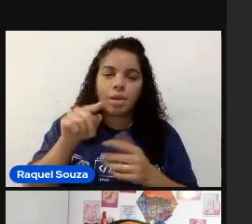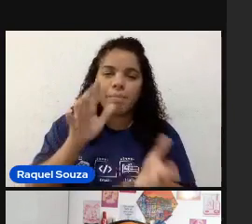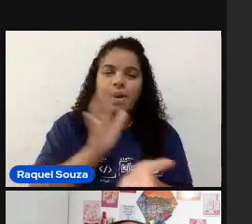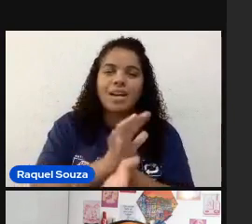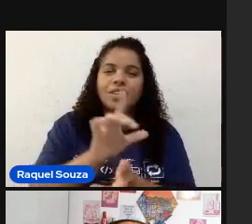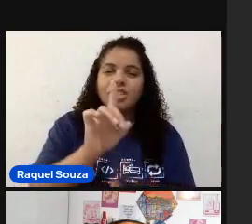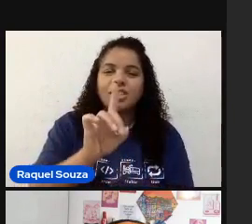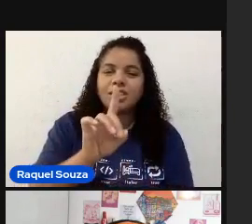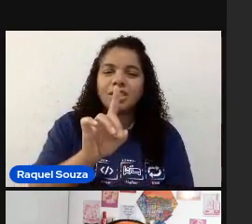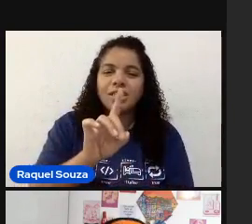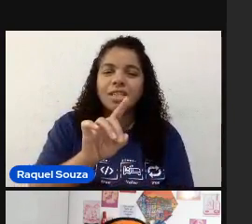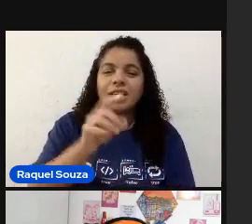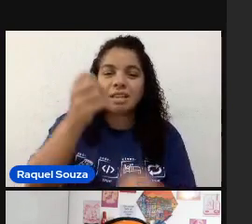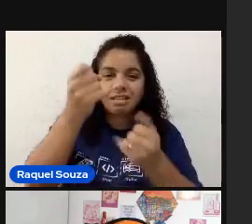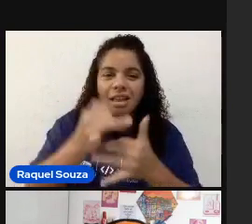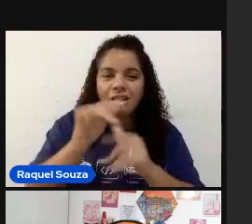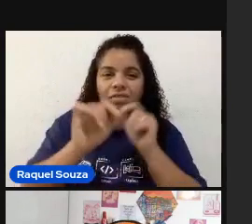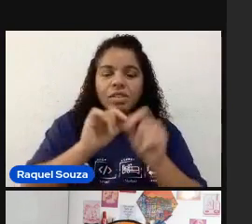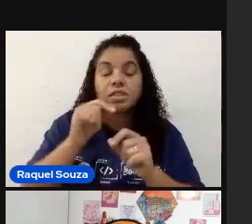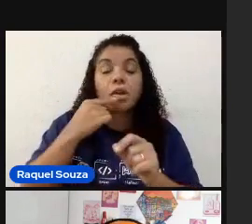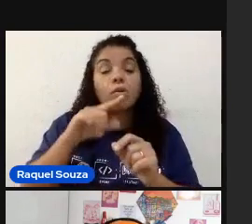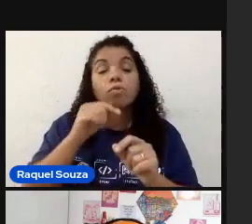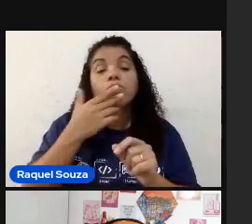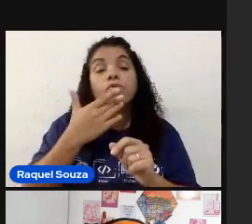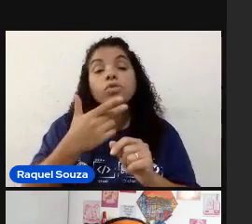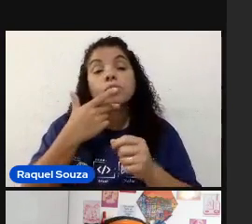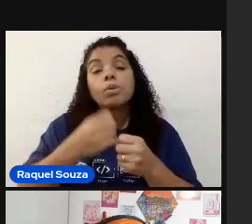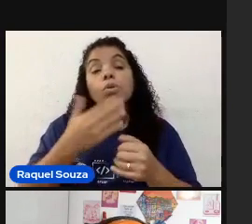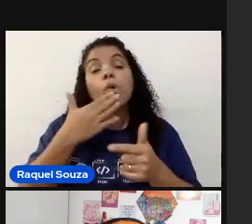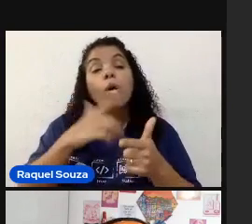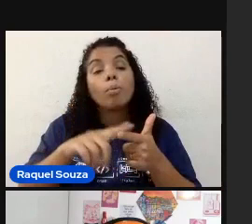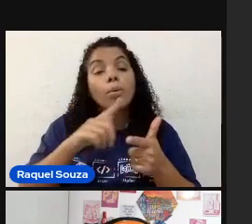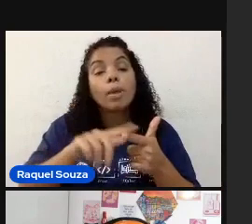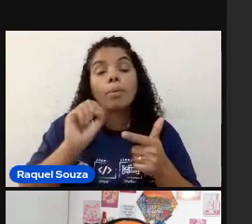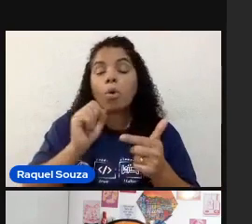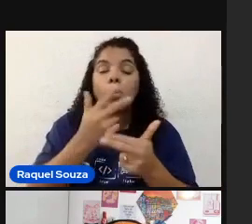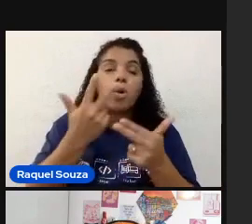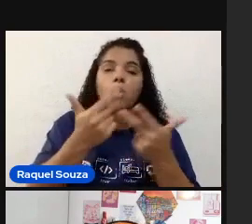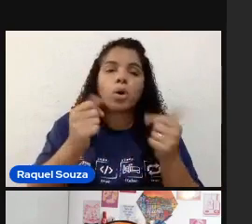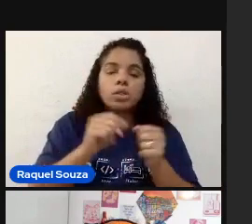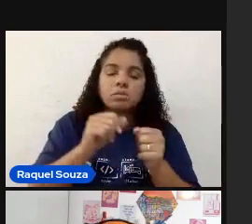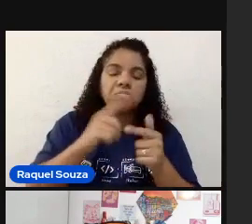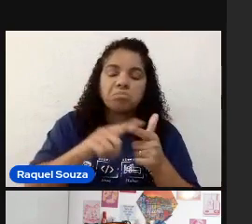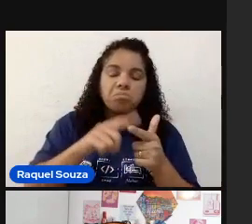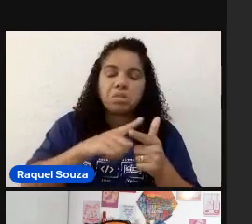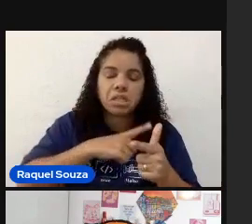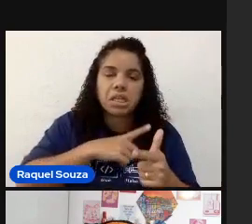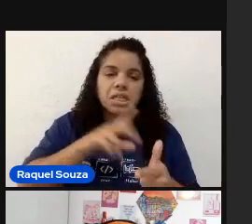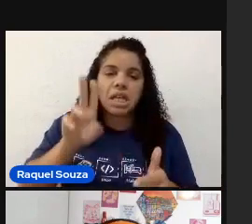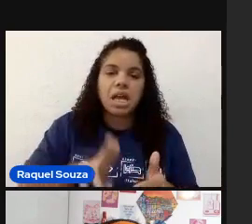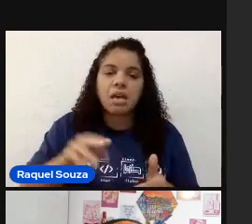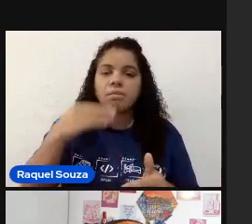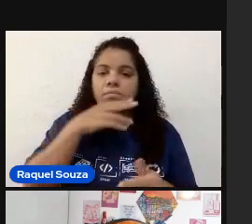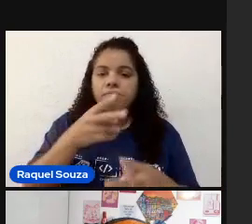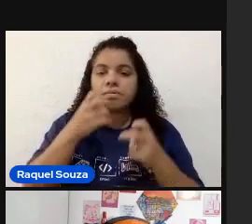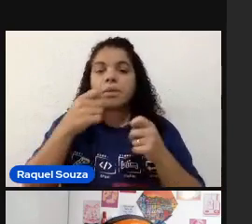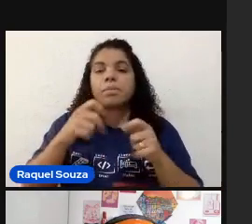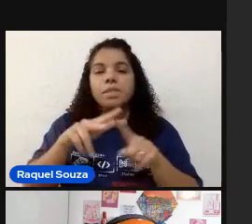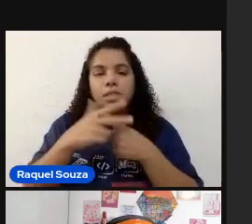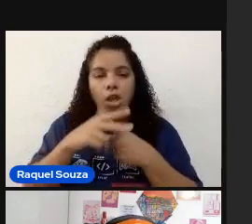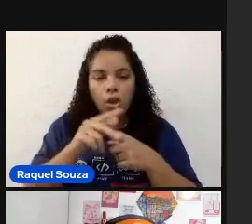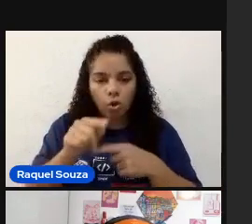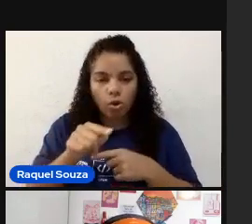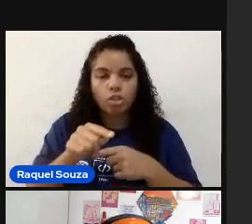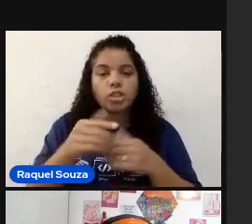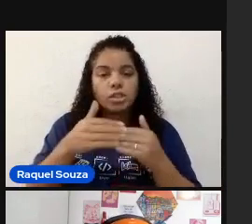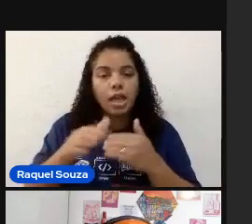definição, eu defino o problema ou o ponto problemático que o usuário está enfrentando e que precisa ser corrigido, e a partir dali eu vou criando